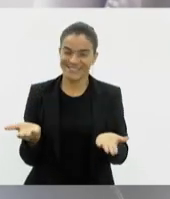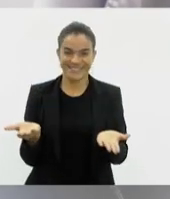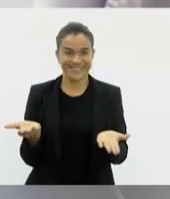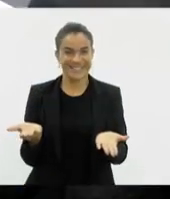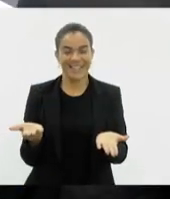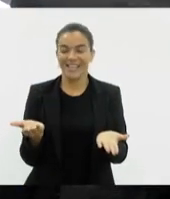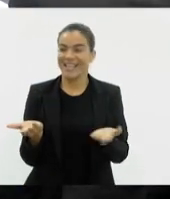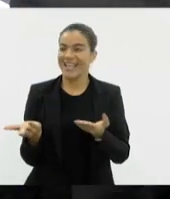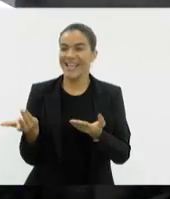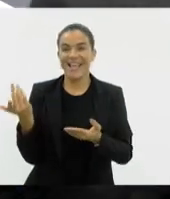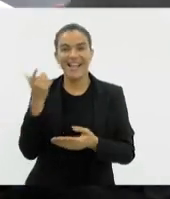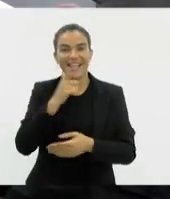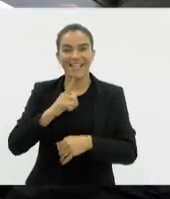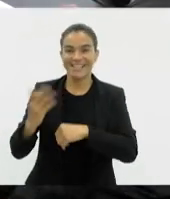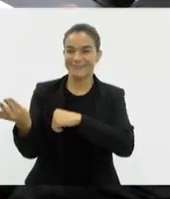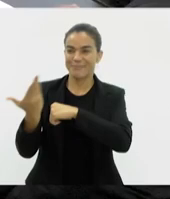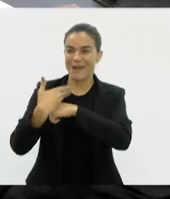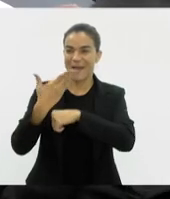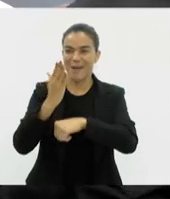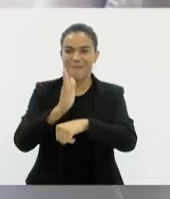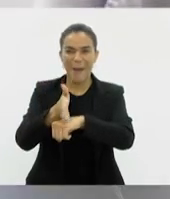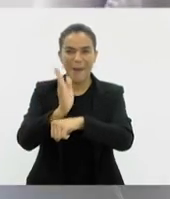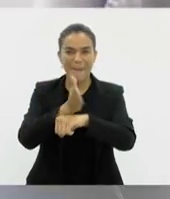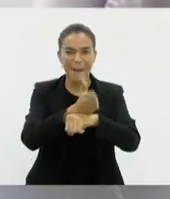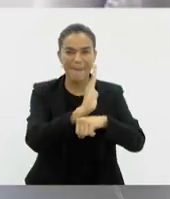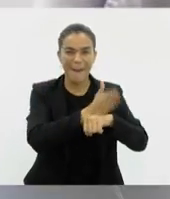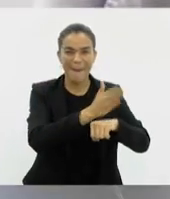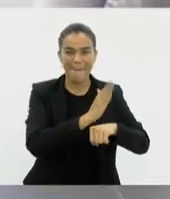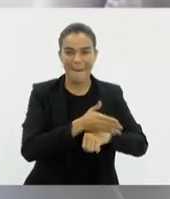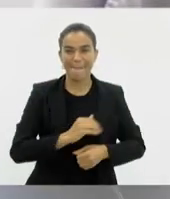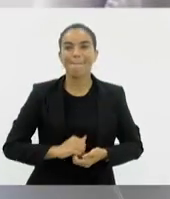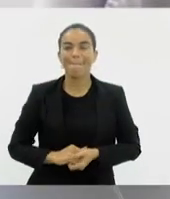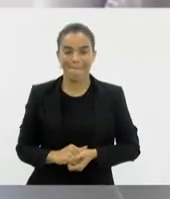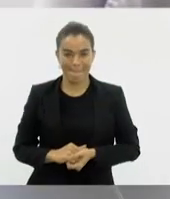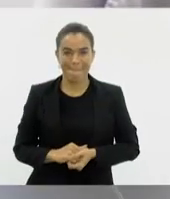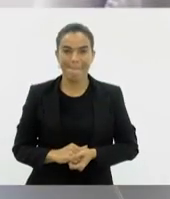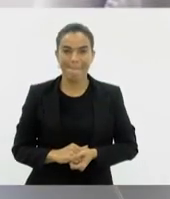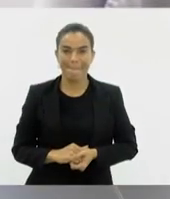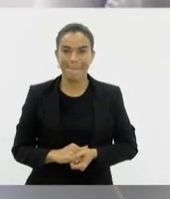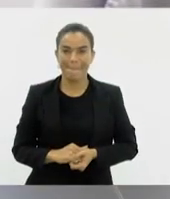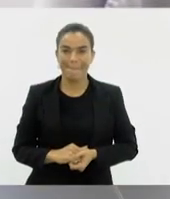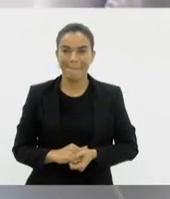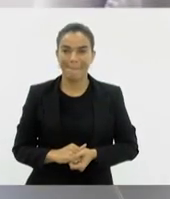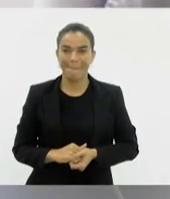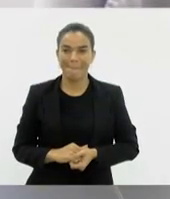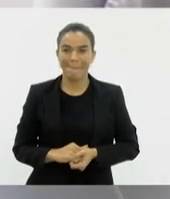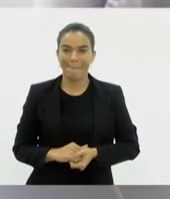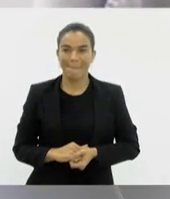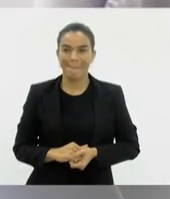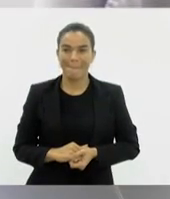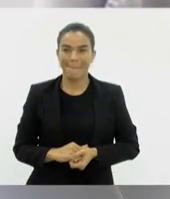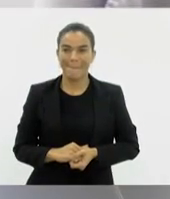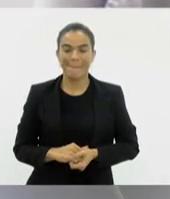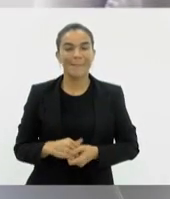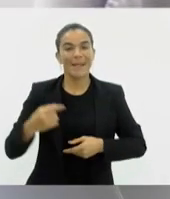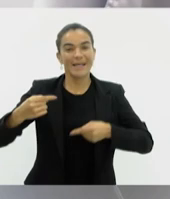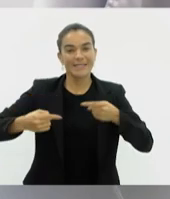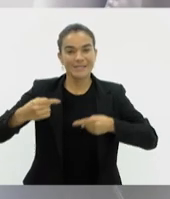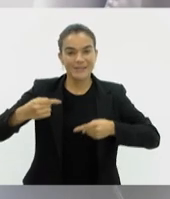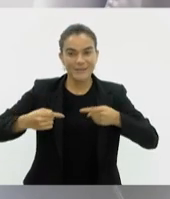de todos nós. De todo mundo, né? Não tem jeito. Esse jeito dele leva tudo, Mink. Então, em